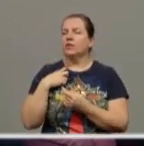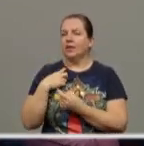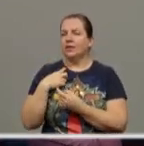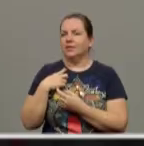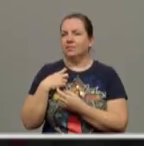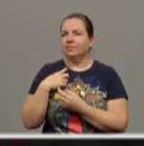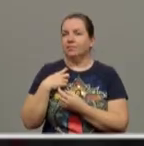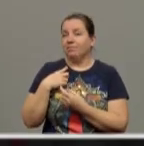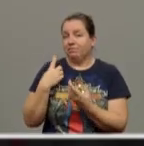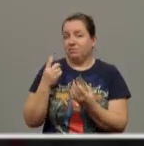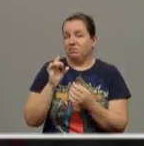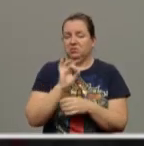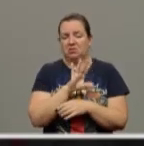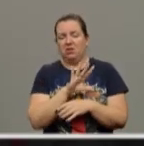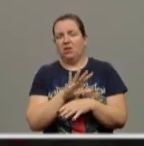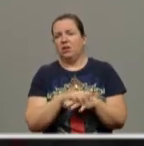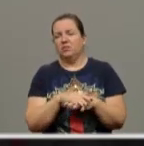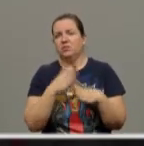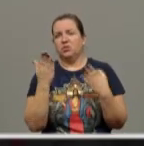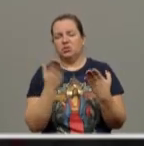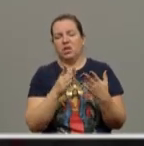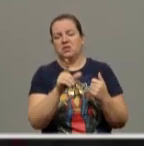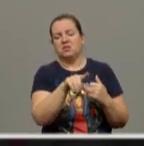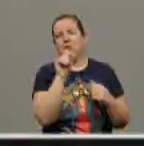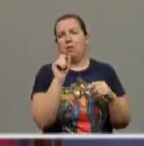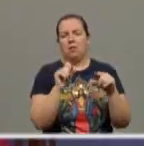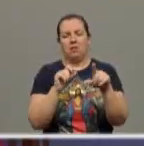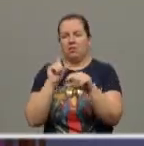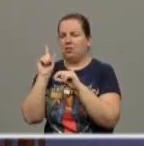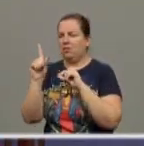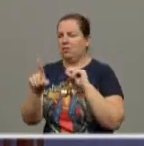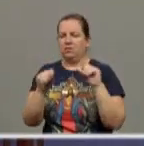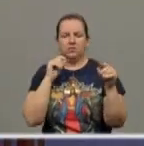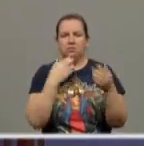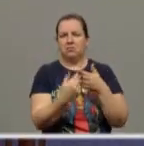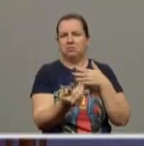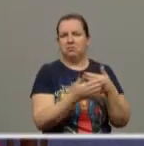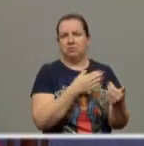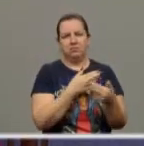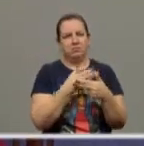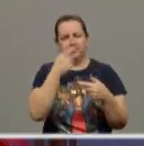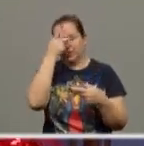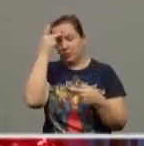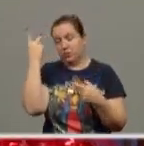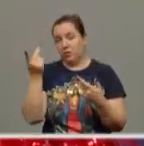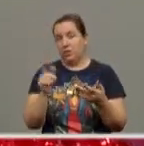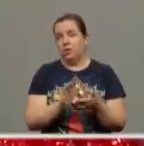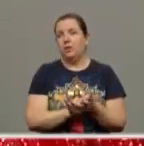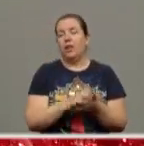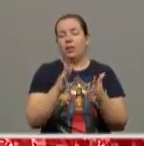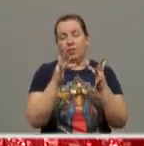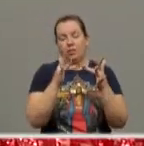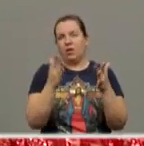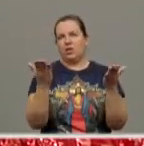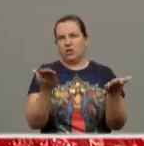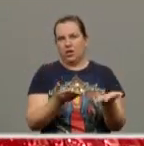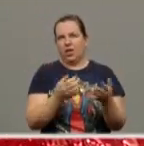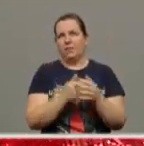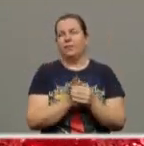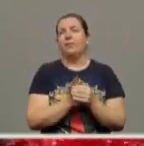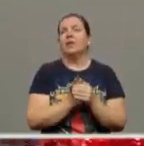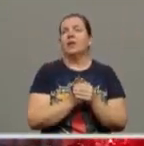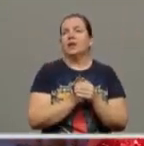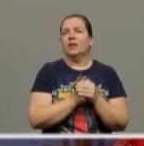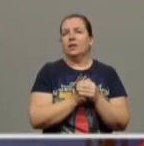Né? Simplesmente já começa a namorar com uma determinada pessoa, já naquela primeira vez que já saiu,